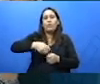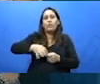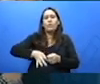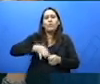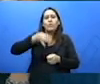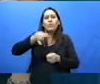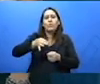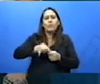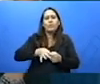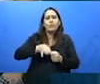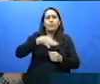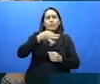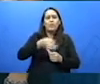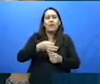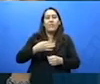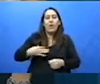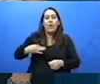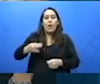Costurava